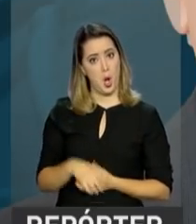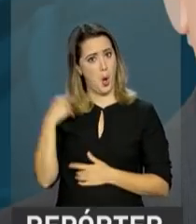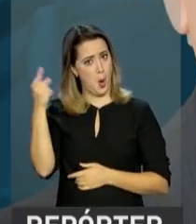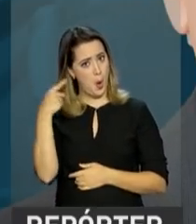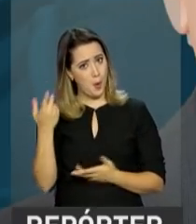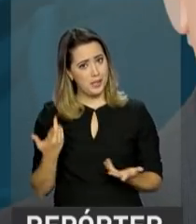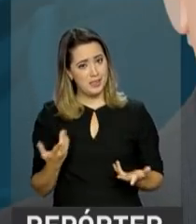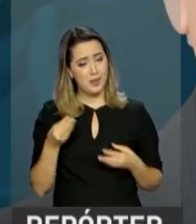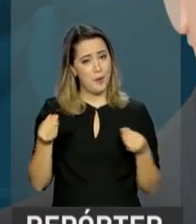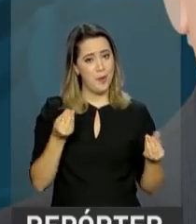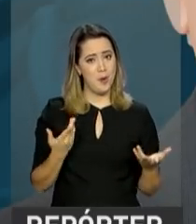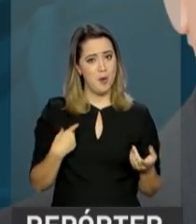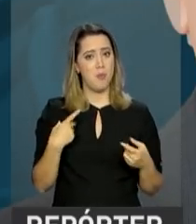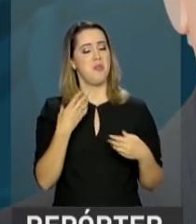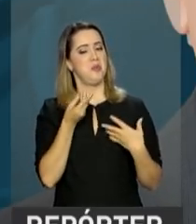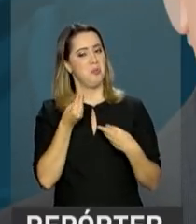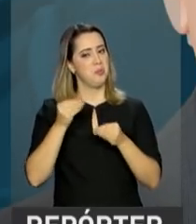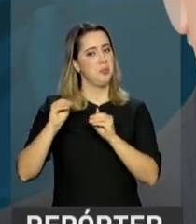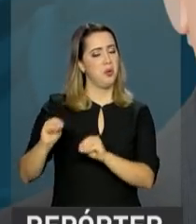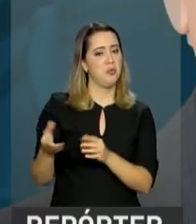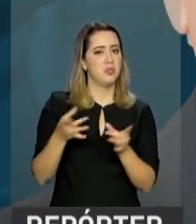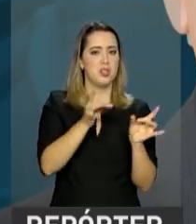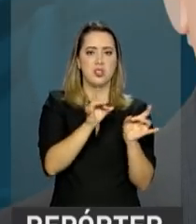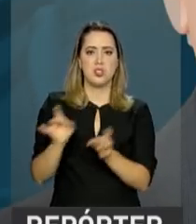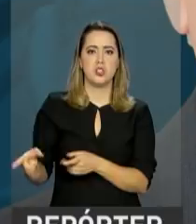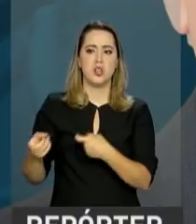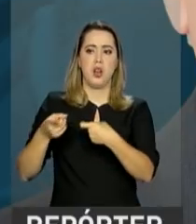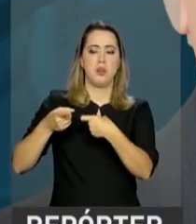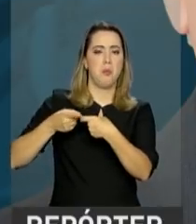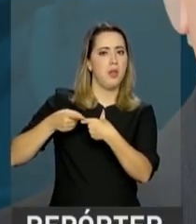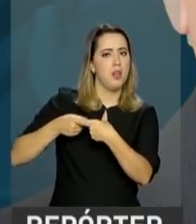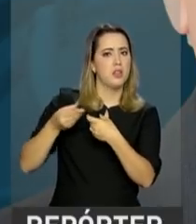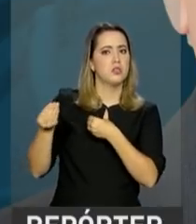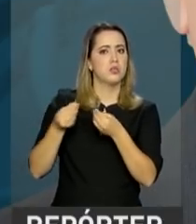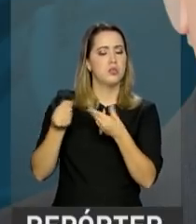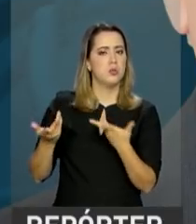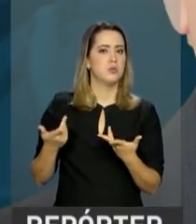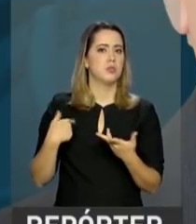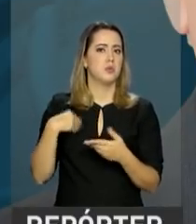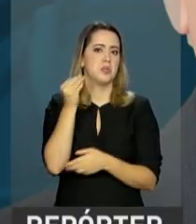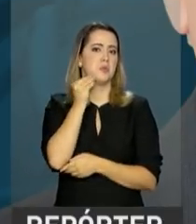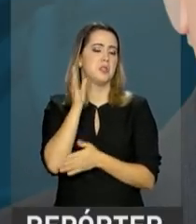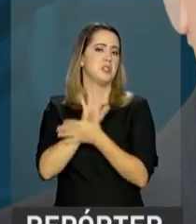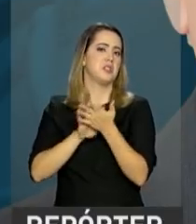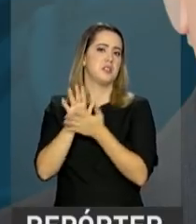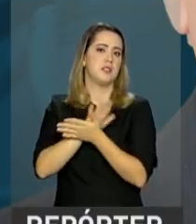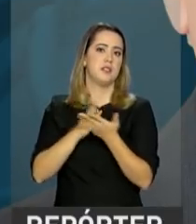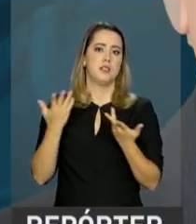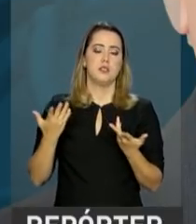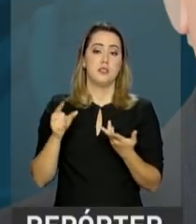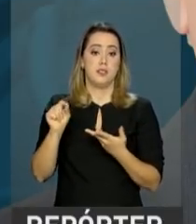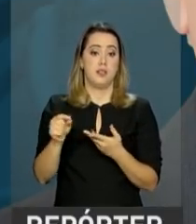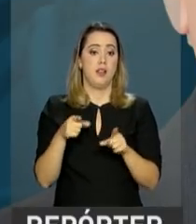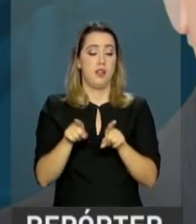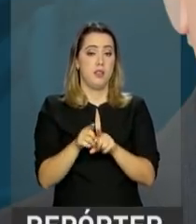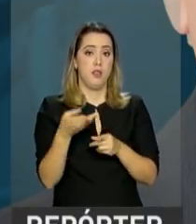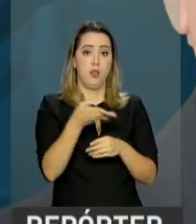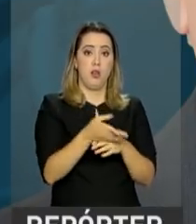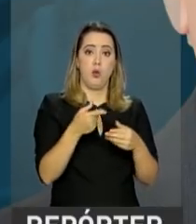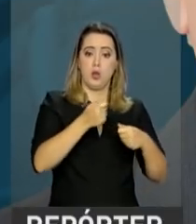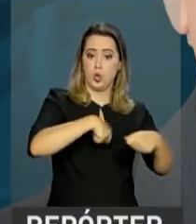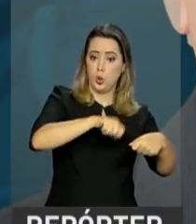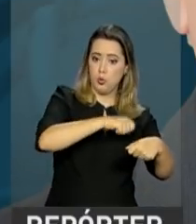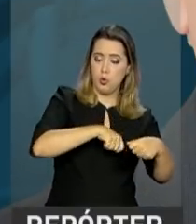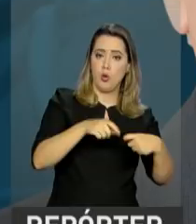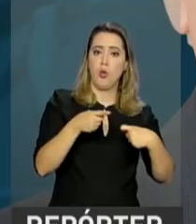investir na carreira médico que é investir é uma coisa que não saber que totó que até que ela tinha experiência nenhuma uma situação que ninguém investir nada então